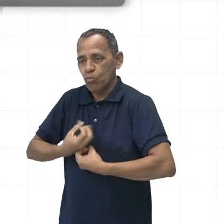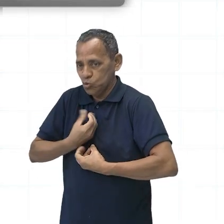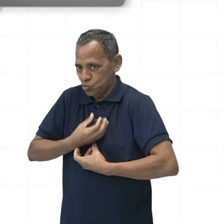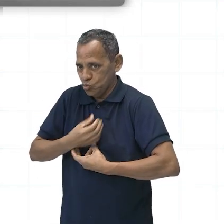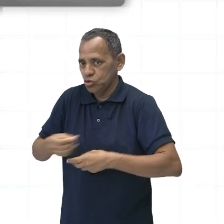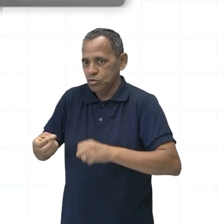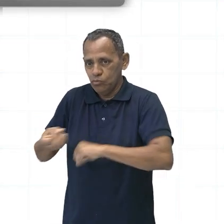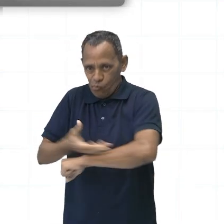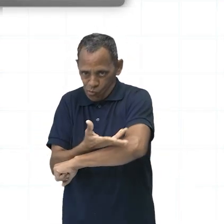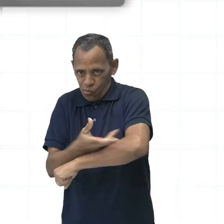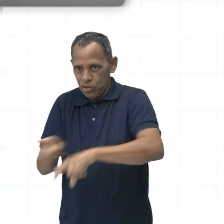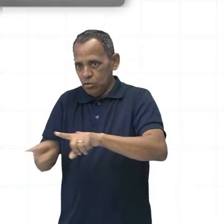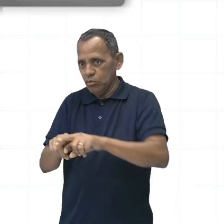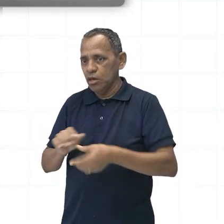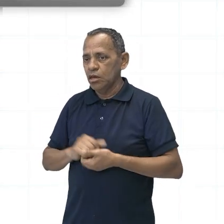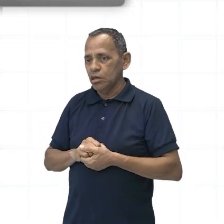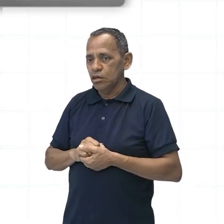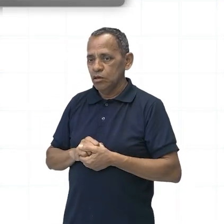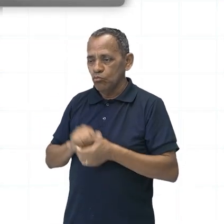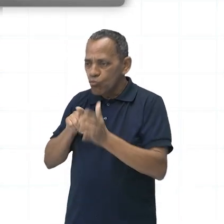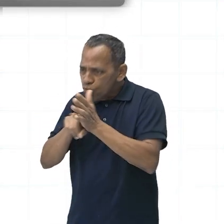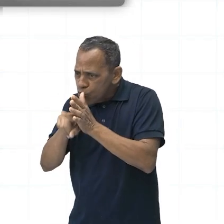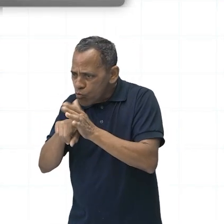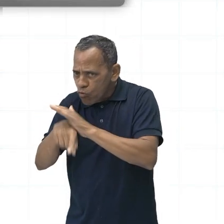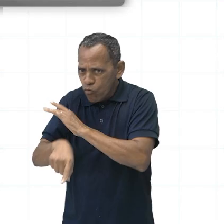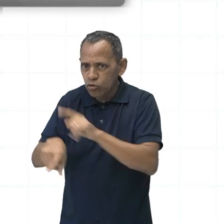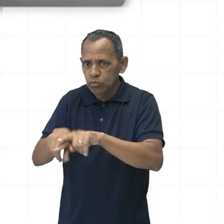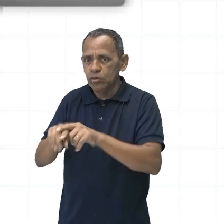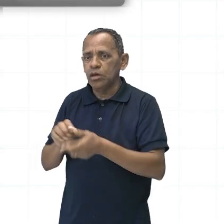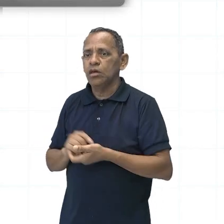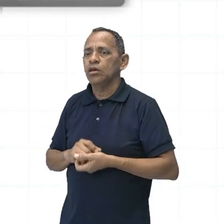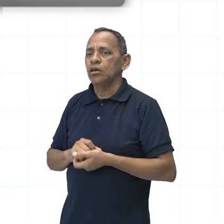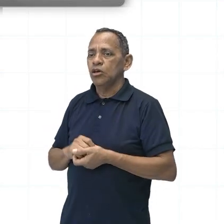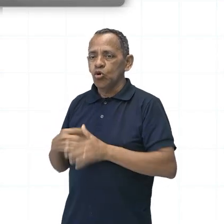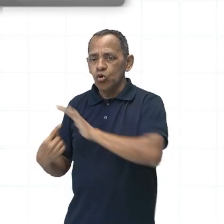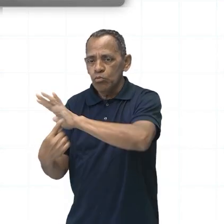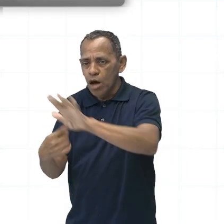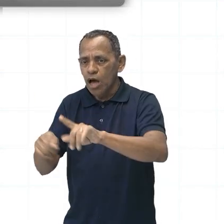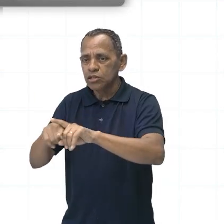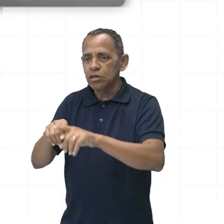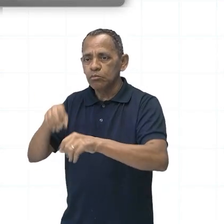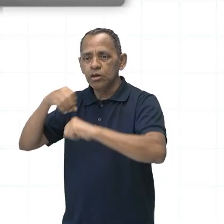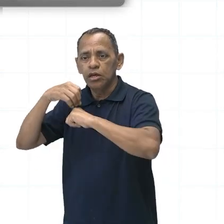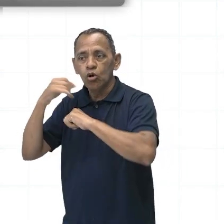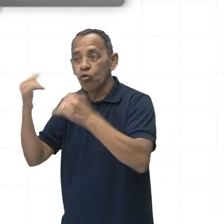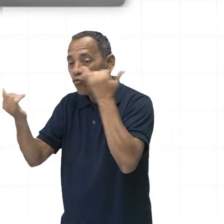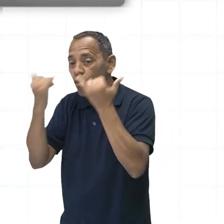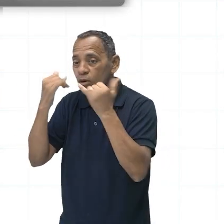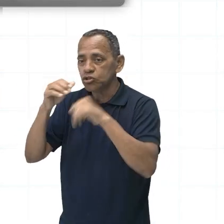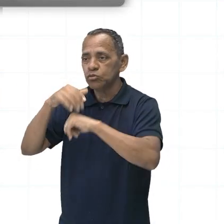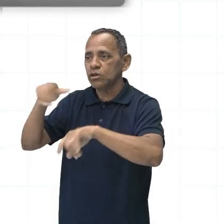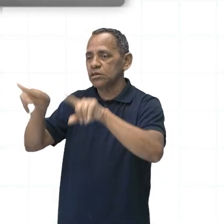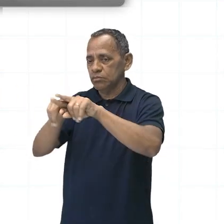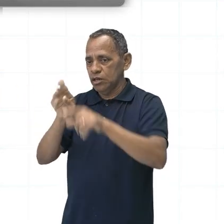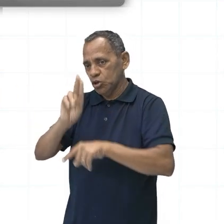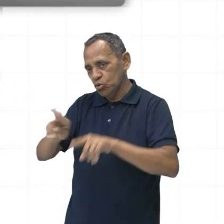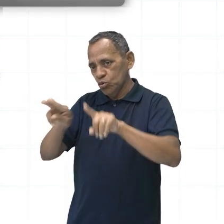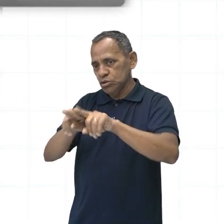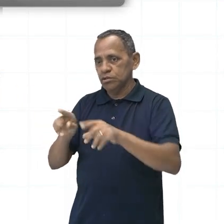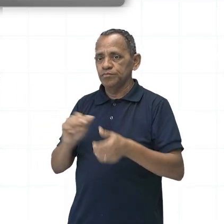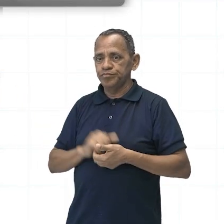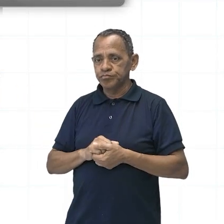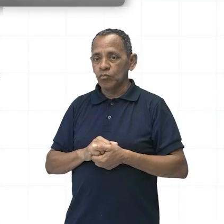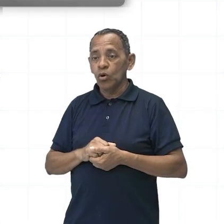com coreografias que refletem sentimentos e narrativas pessoais ou sociais. O uso